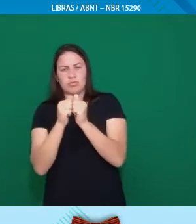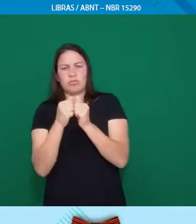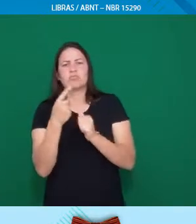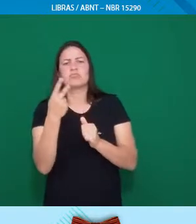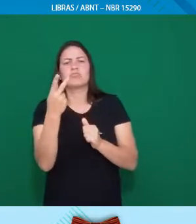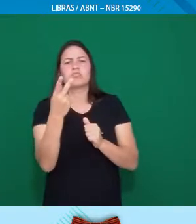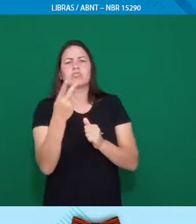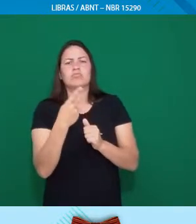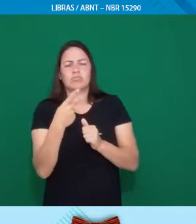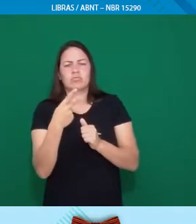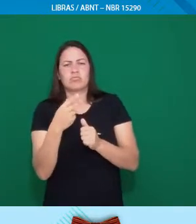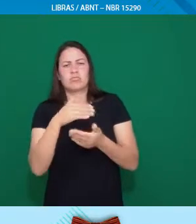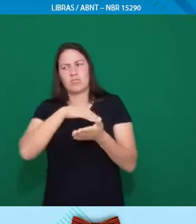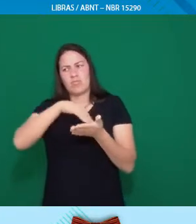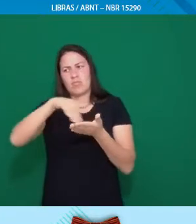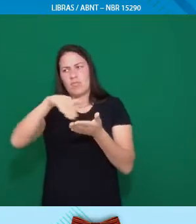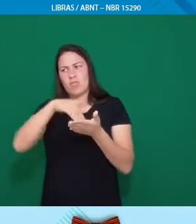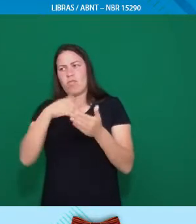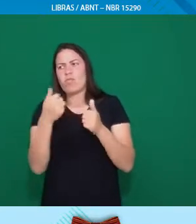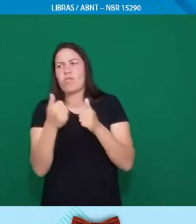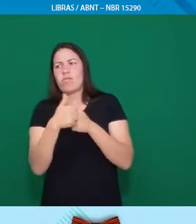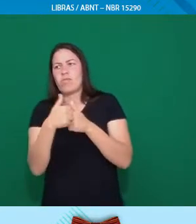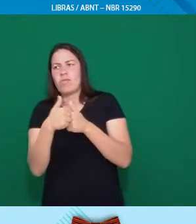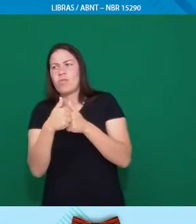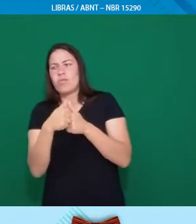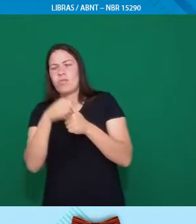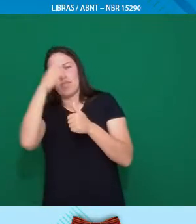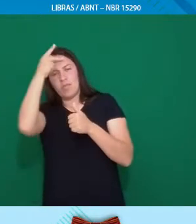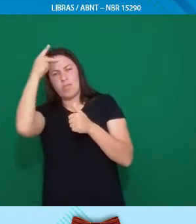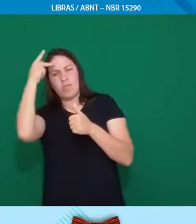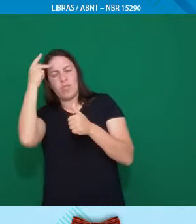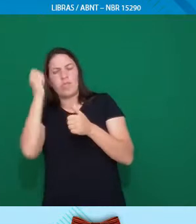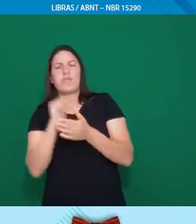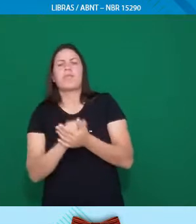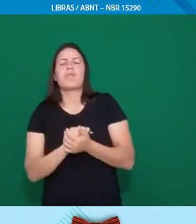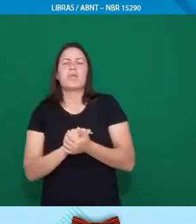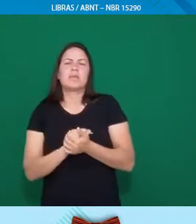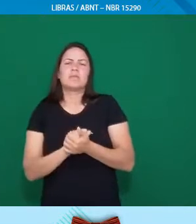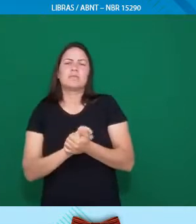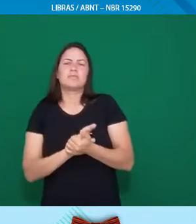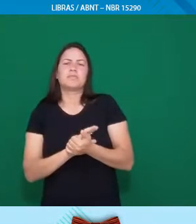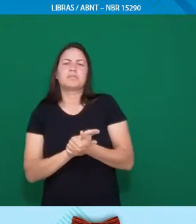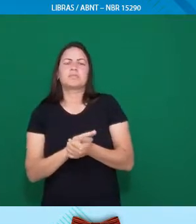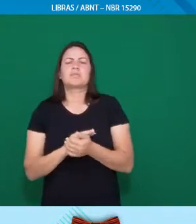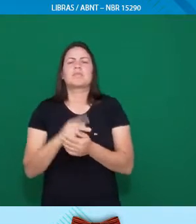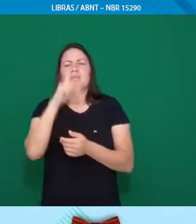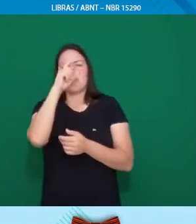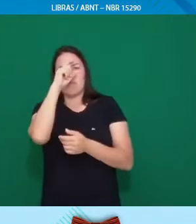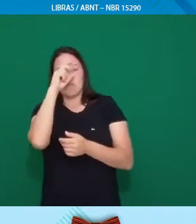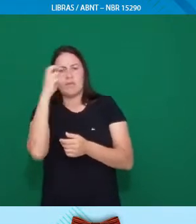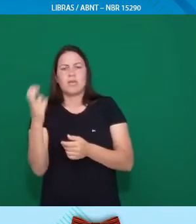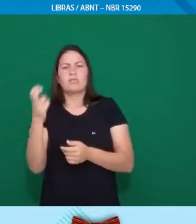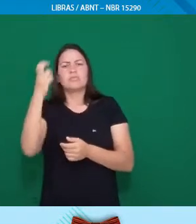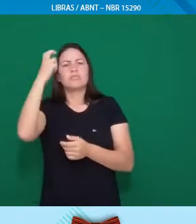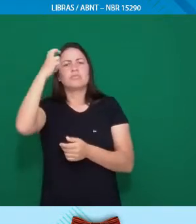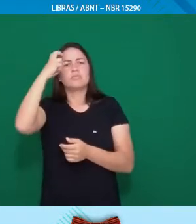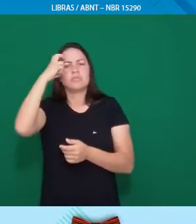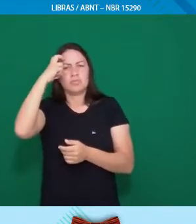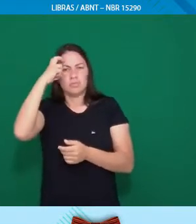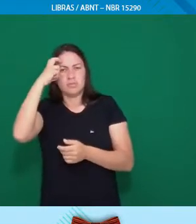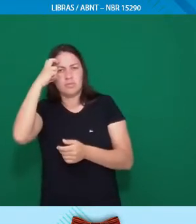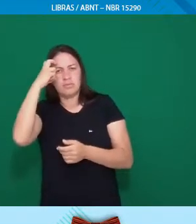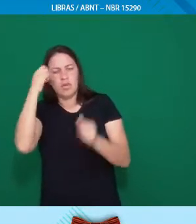entre o Executivo representado por você pela pasta da Fundação Cultural